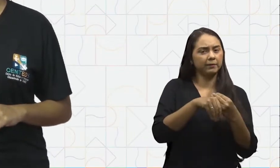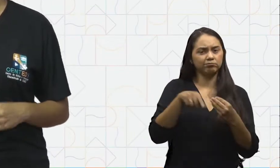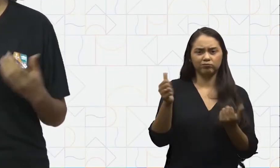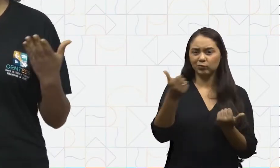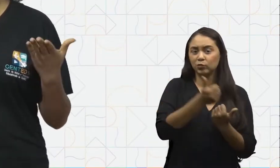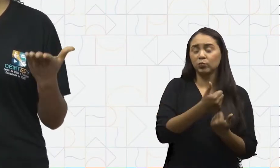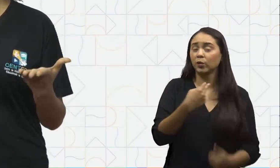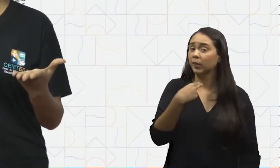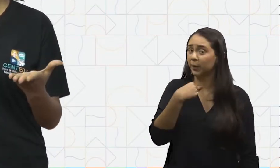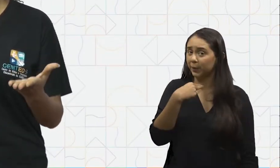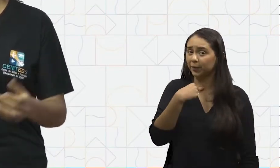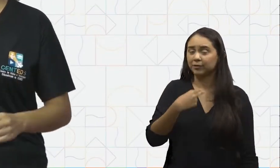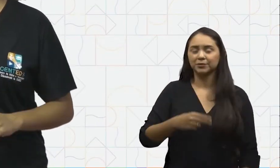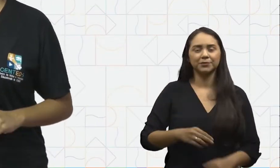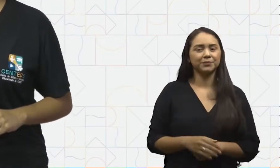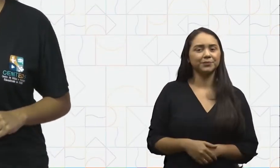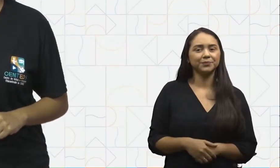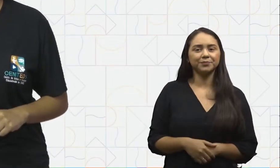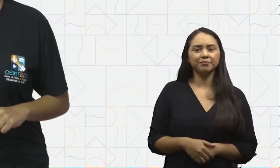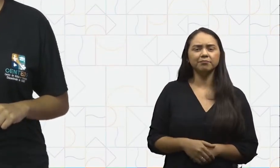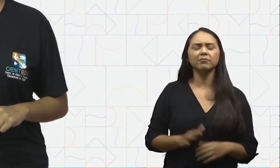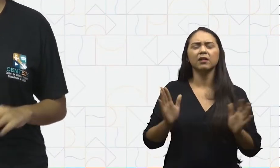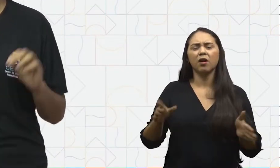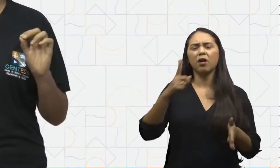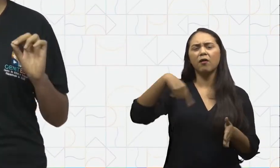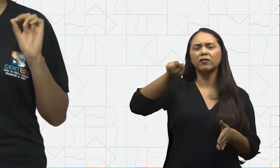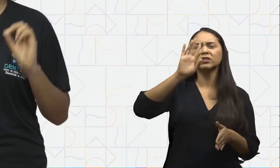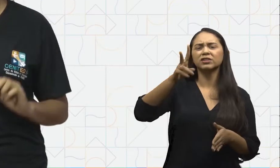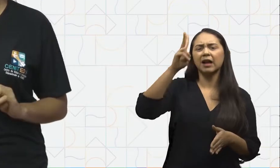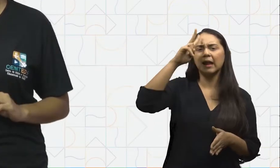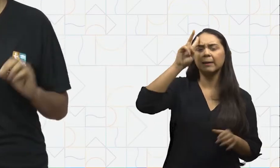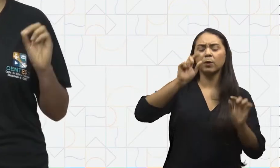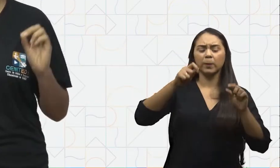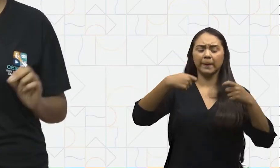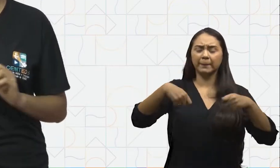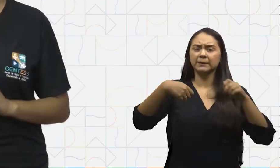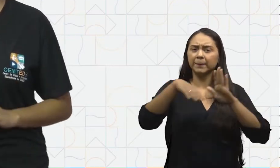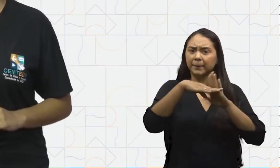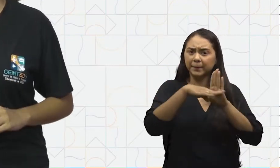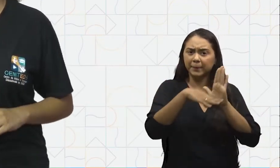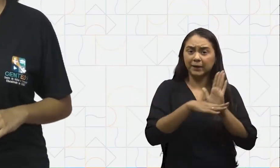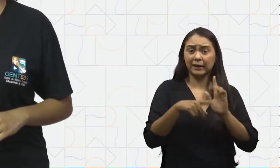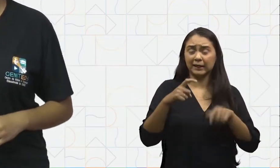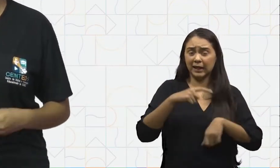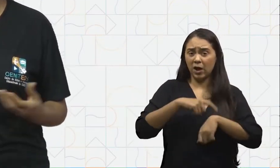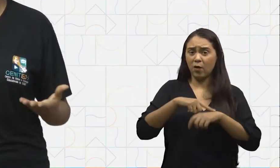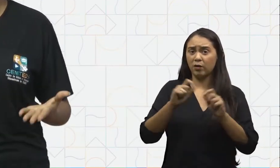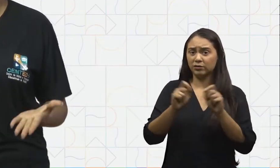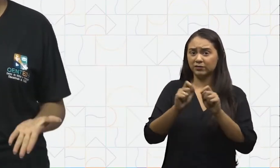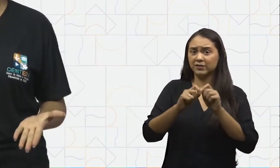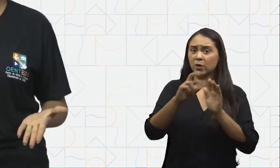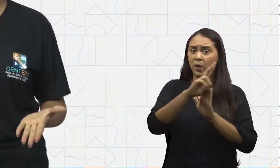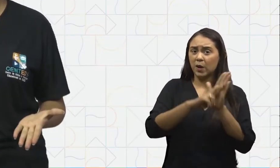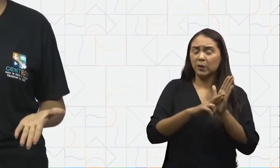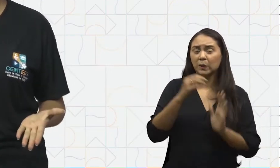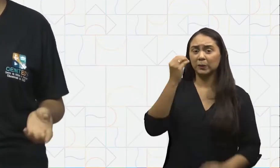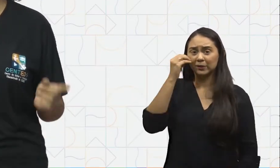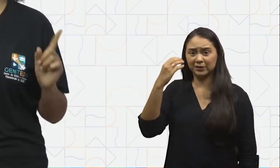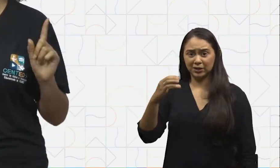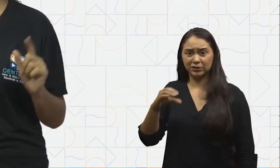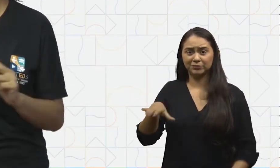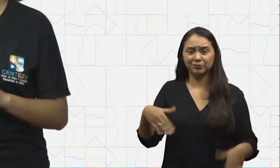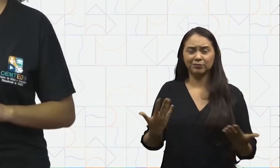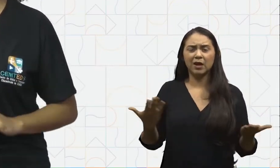texto. Agora que você já relembrou os elementos necessários para a produção de um relatório de experimento